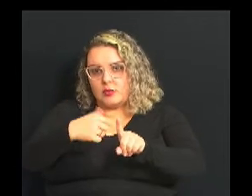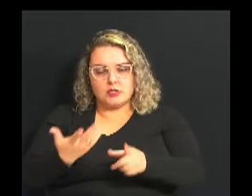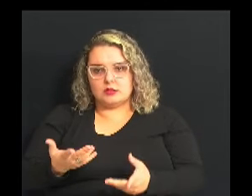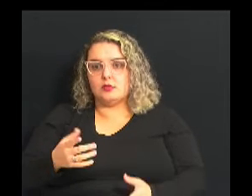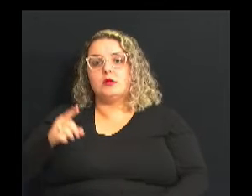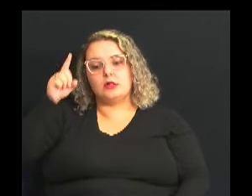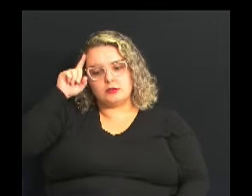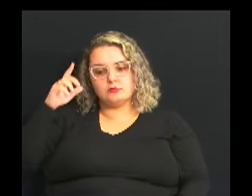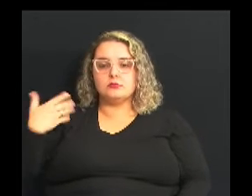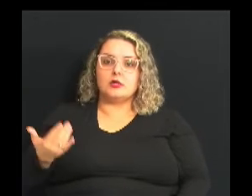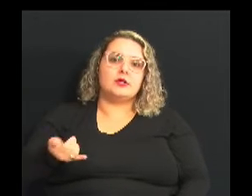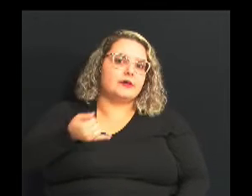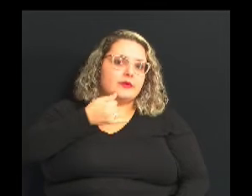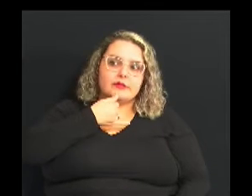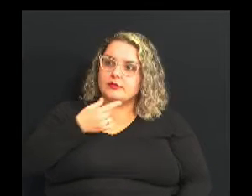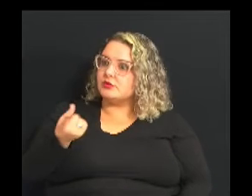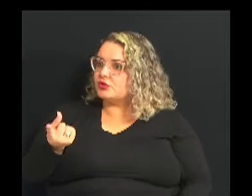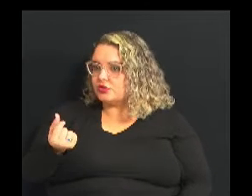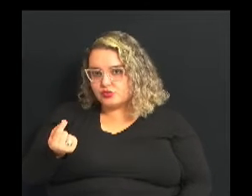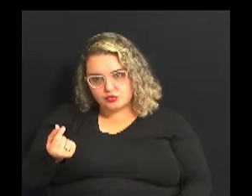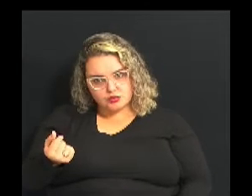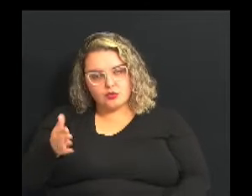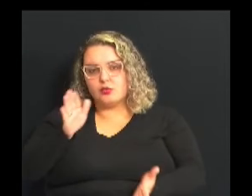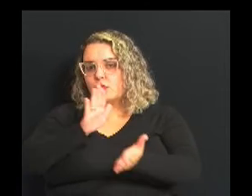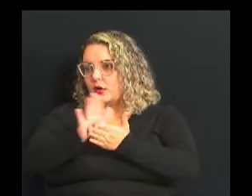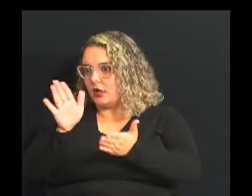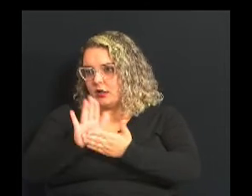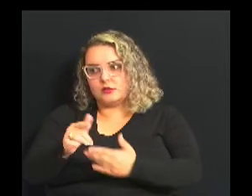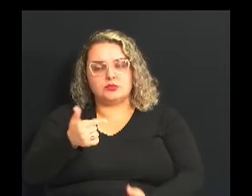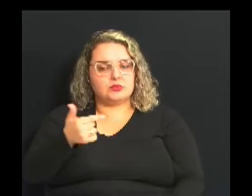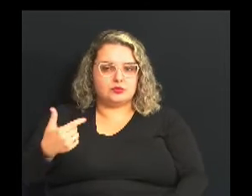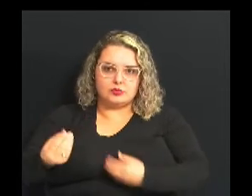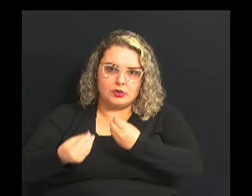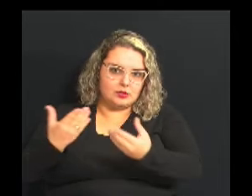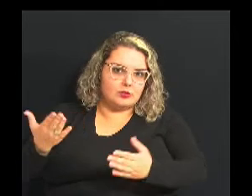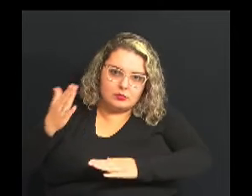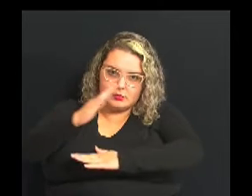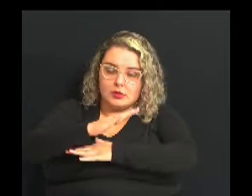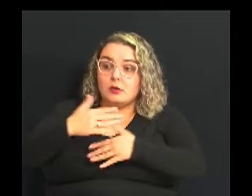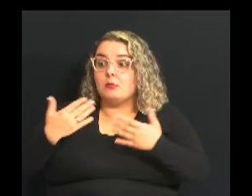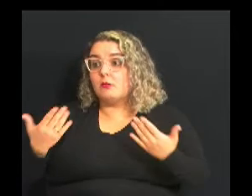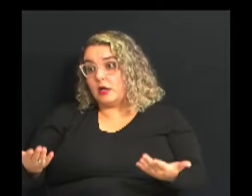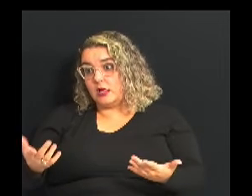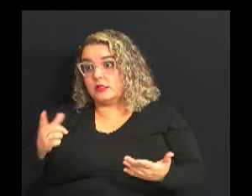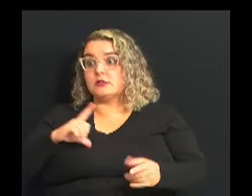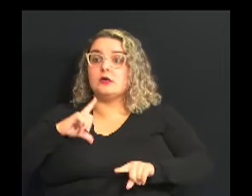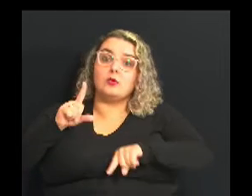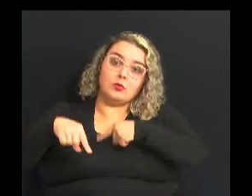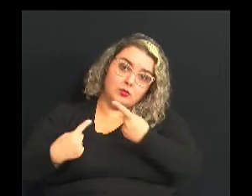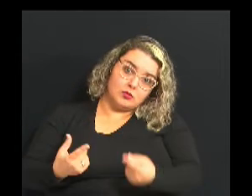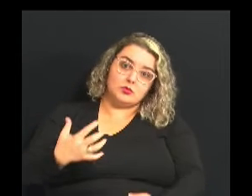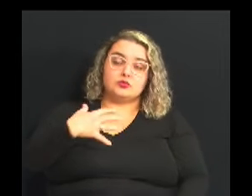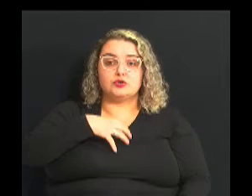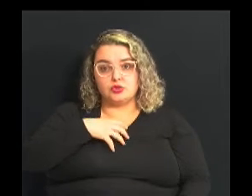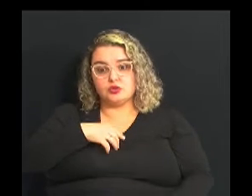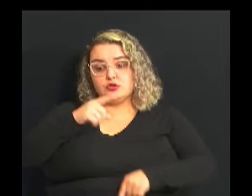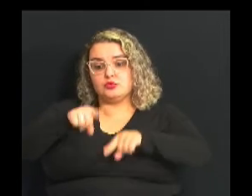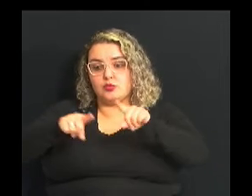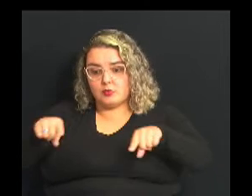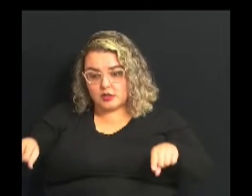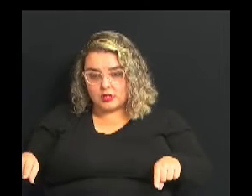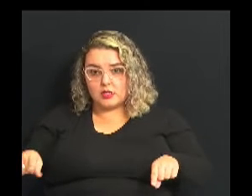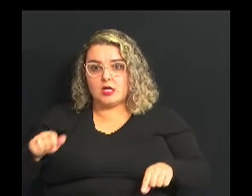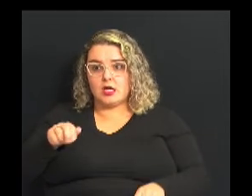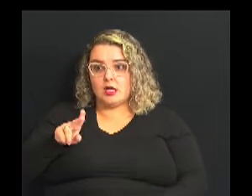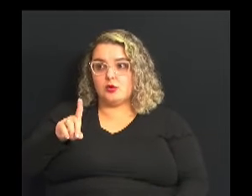isso, infelizmente, financeiramente, é um custo inviável para casa. Mas nós temos outras formas de medir a nossa audiência. Quais